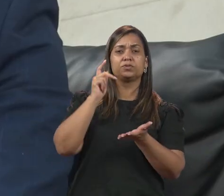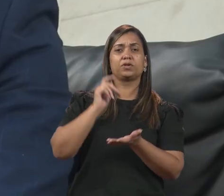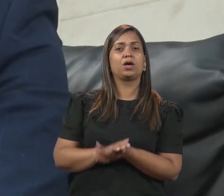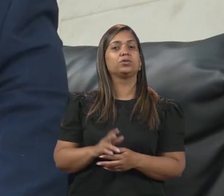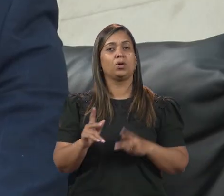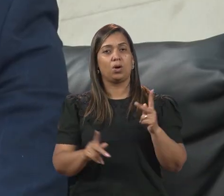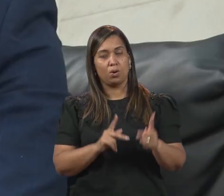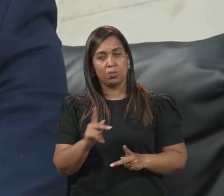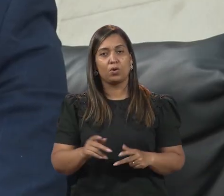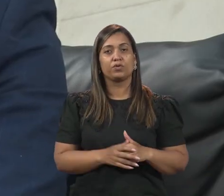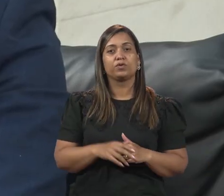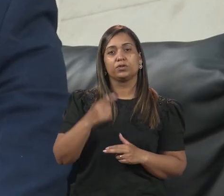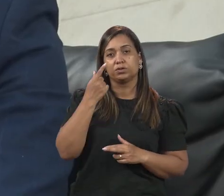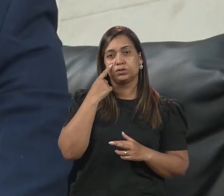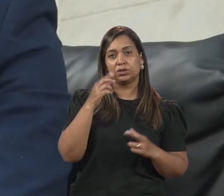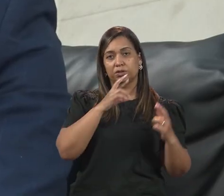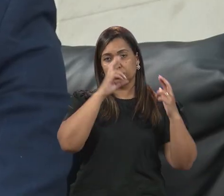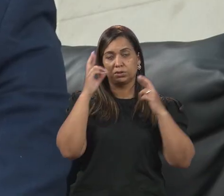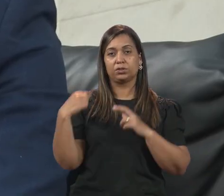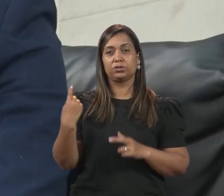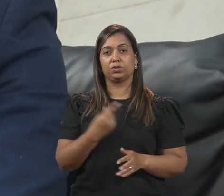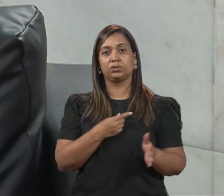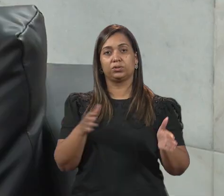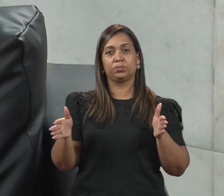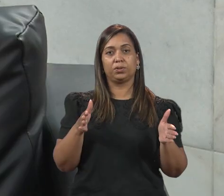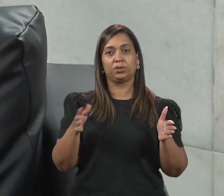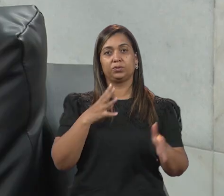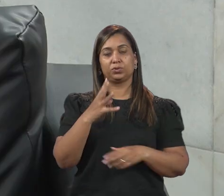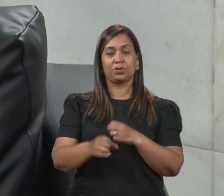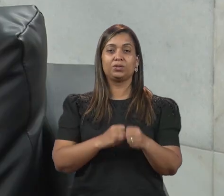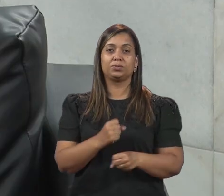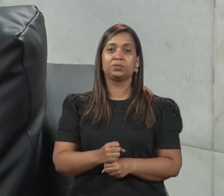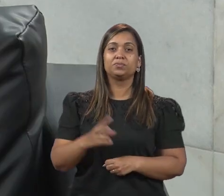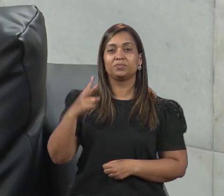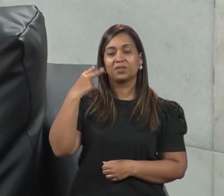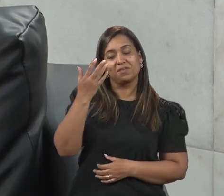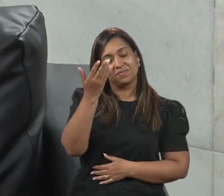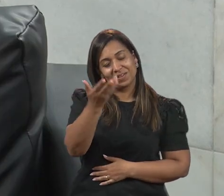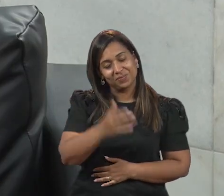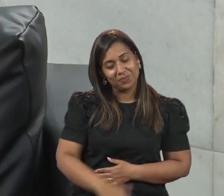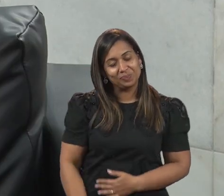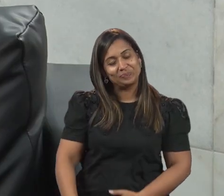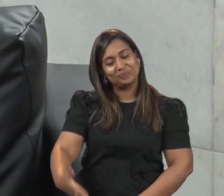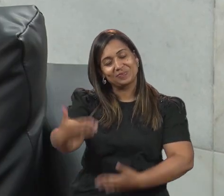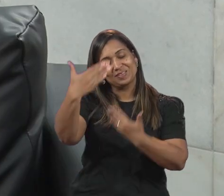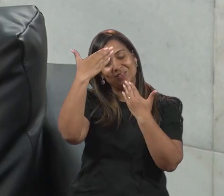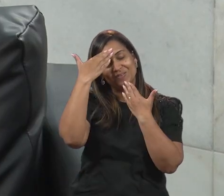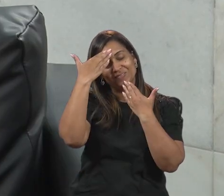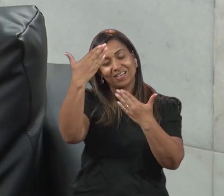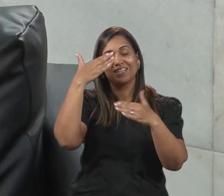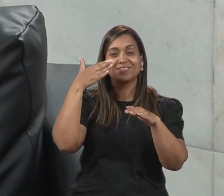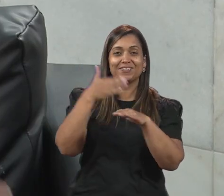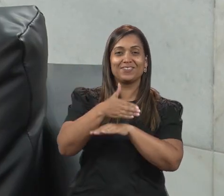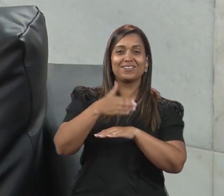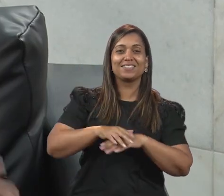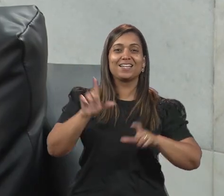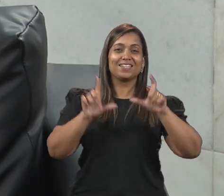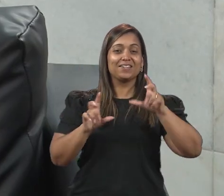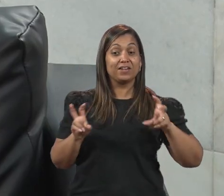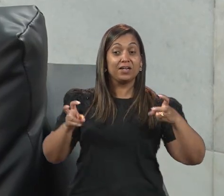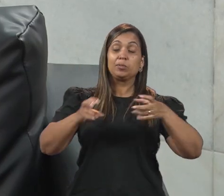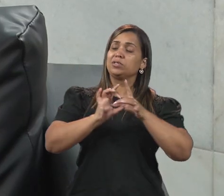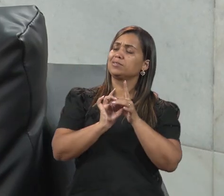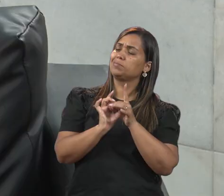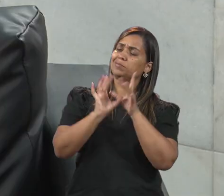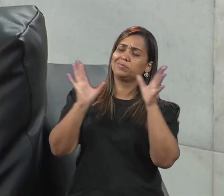a população seja assistida através do nosso mandato. Tá certo. Vereador Jonathan Santos, muito obrigada pela participação. TV Câmara